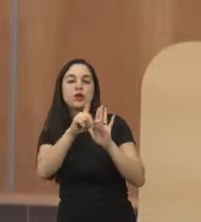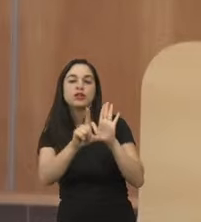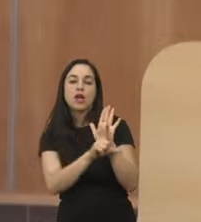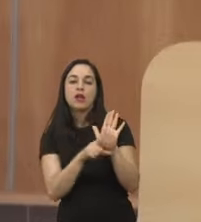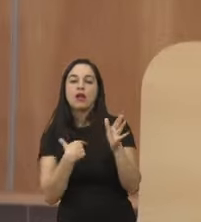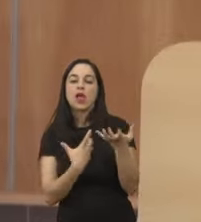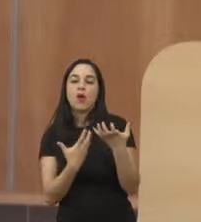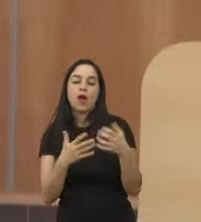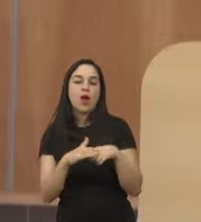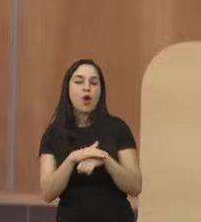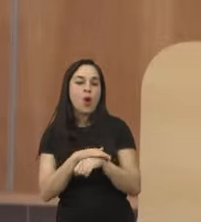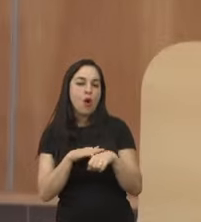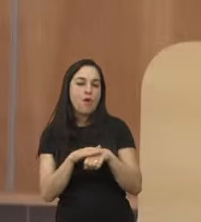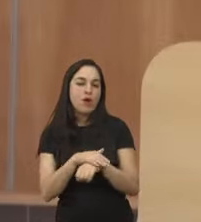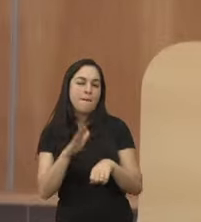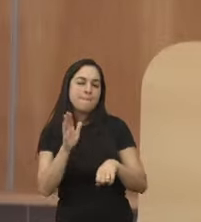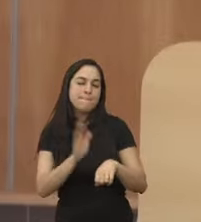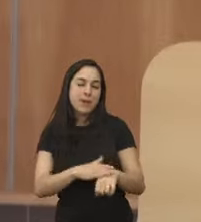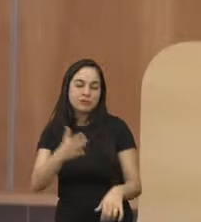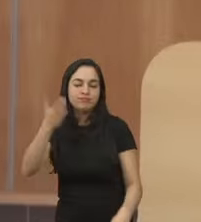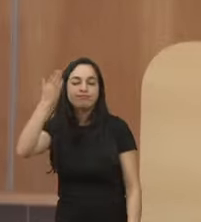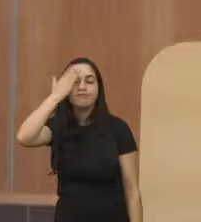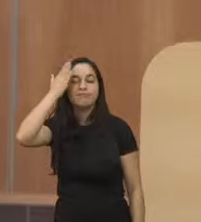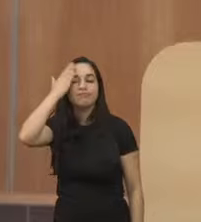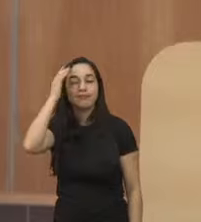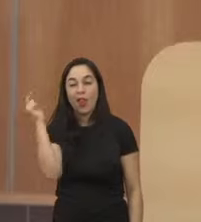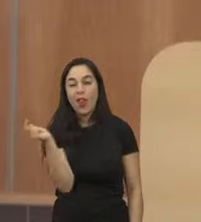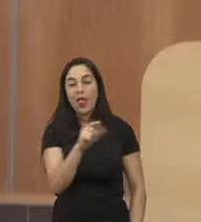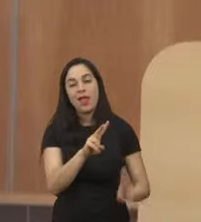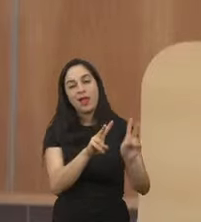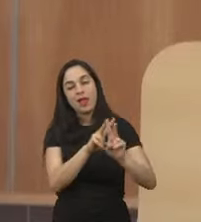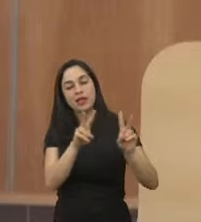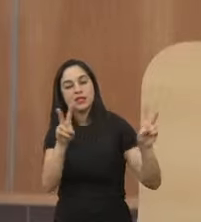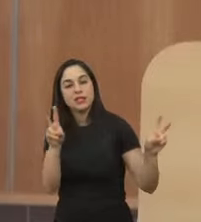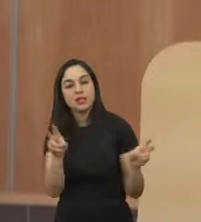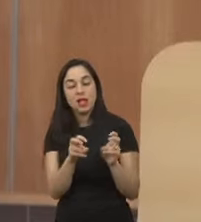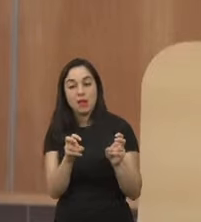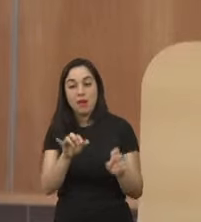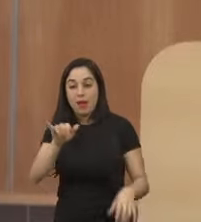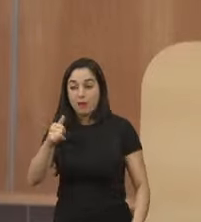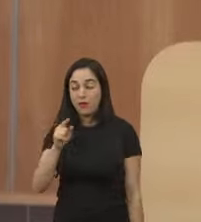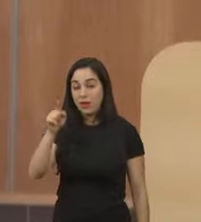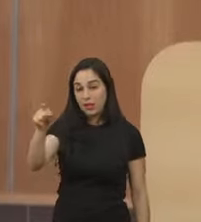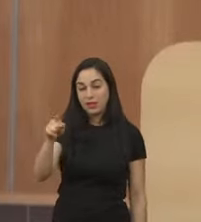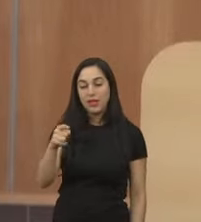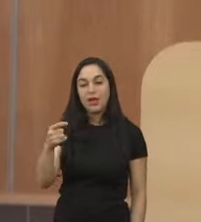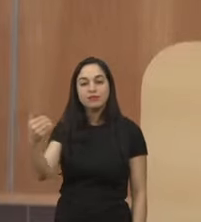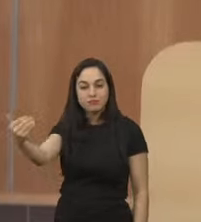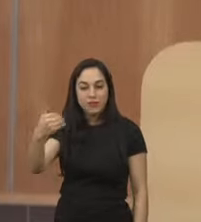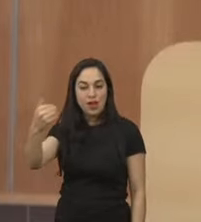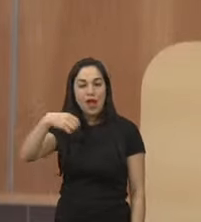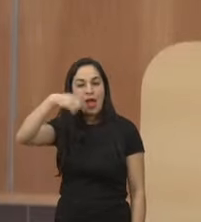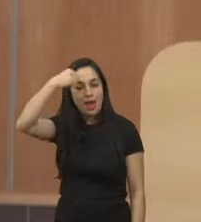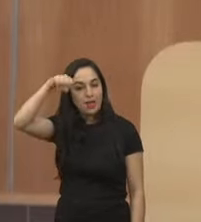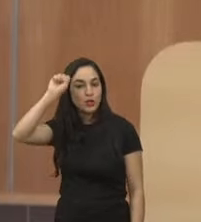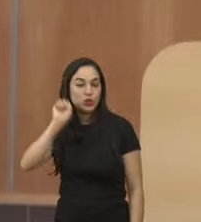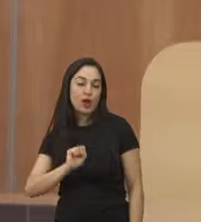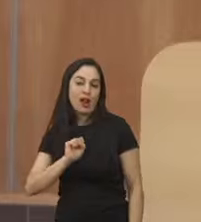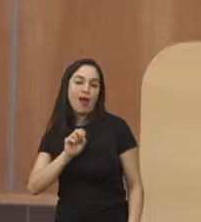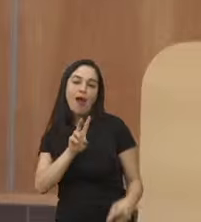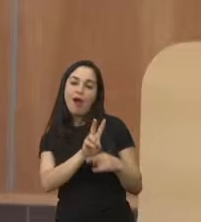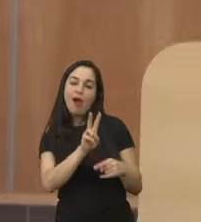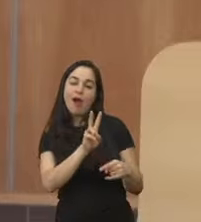pouco, com um pouco mais de profundidade esse tema, aproveitando a presença aí da vereadora Sônia Patas da Amizade, grande defensora